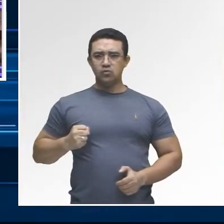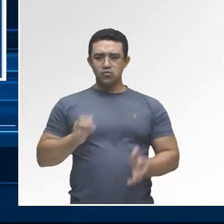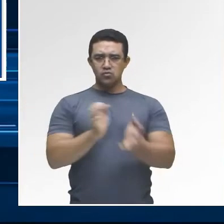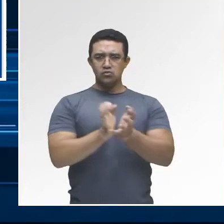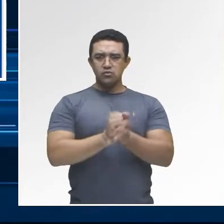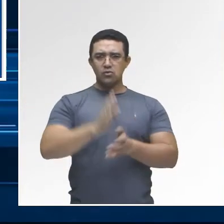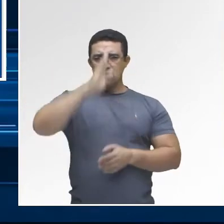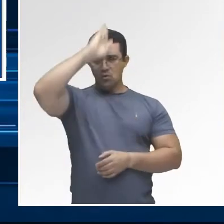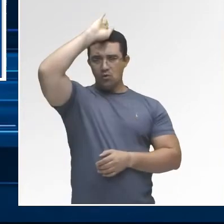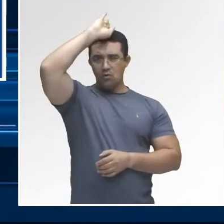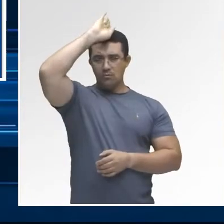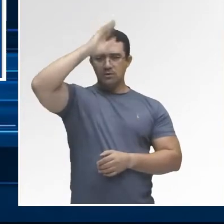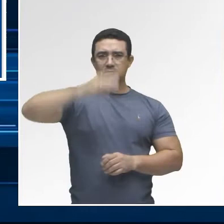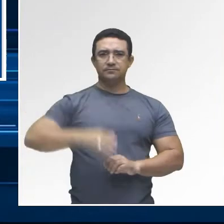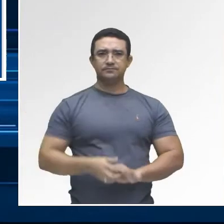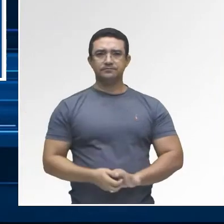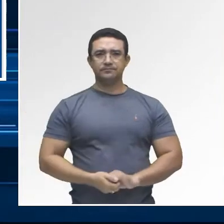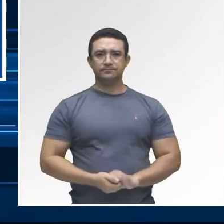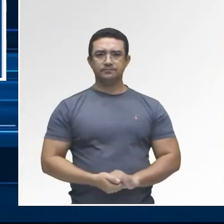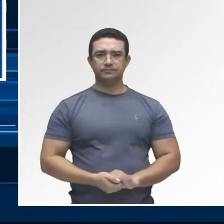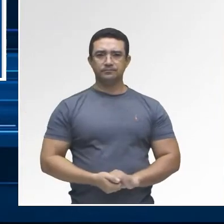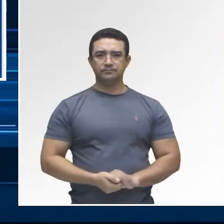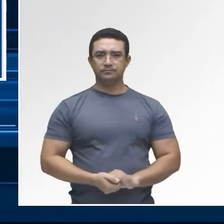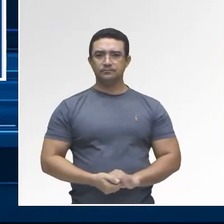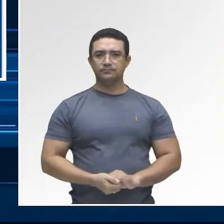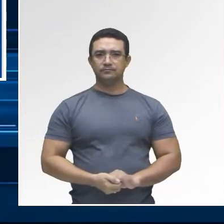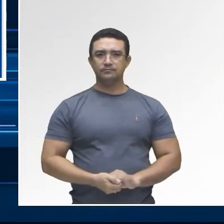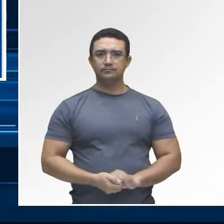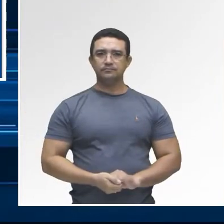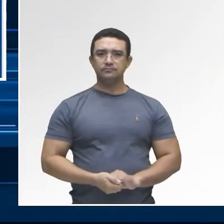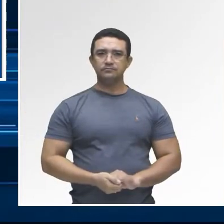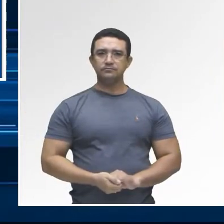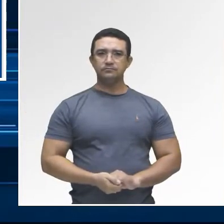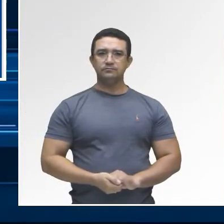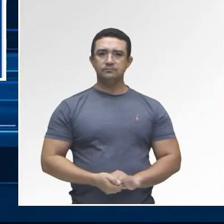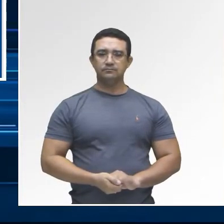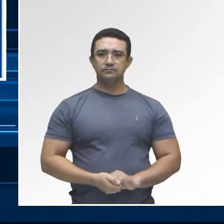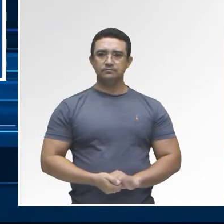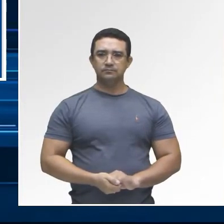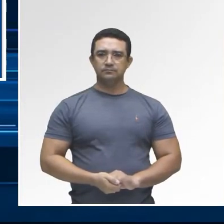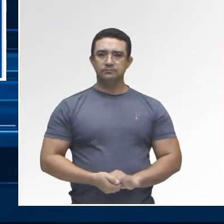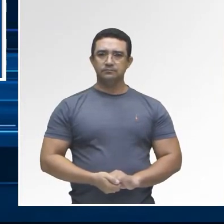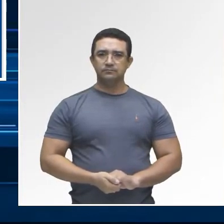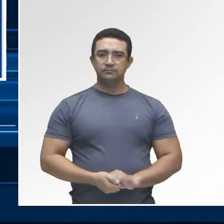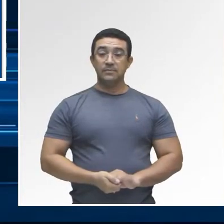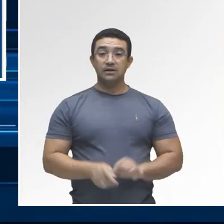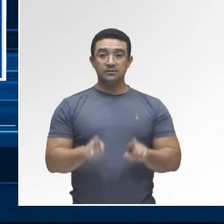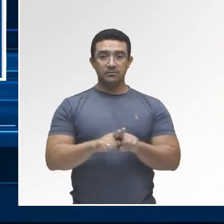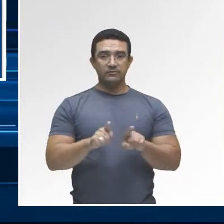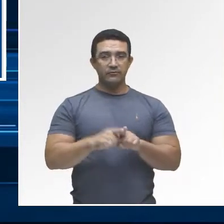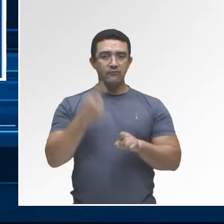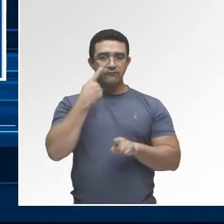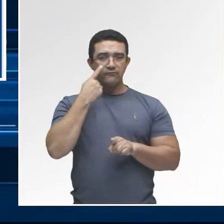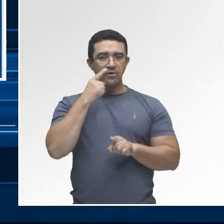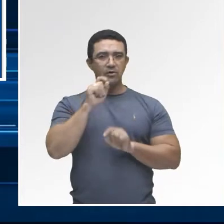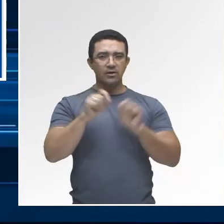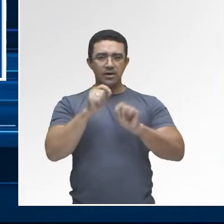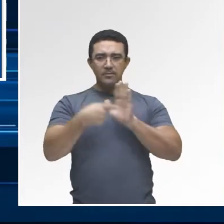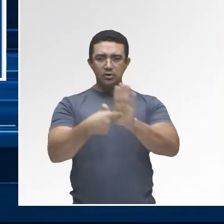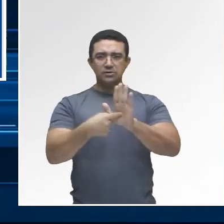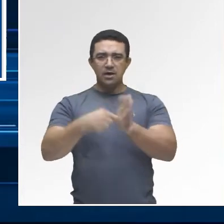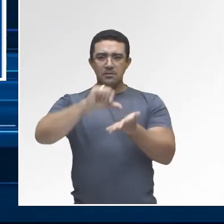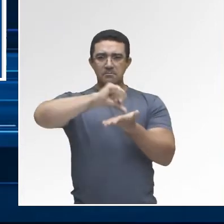no nosso próximo tópico da aula, e a gente vai ter aqui um mapa que vai mostrar para a